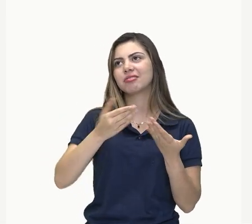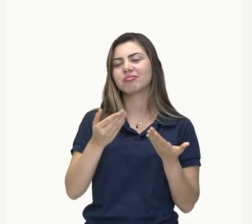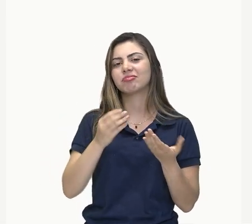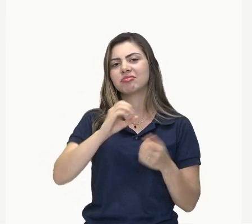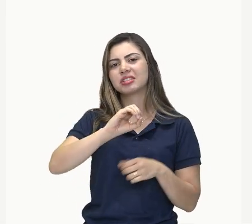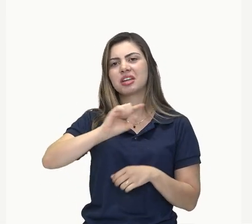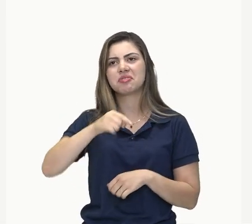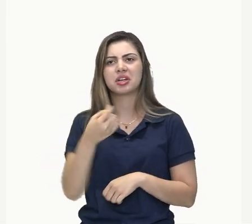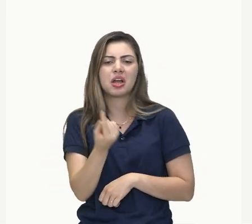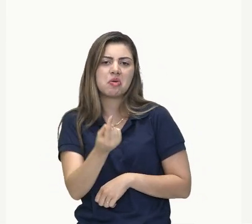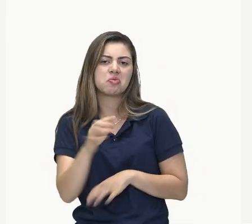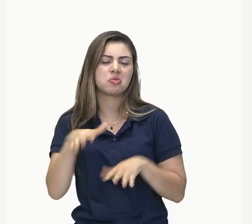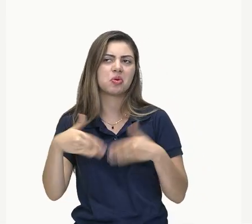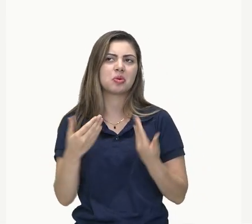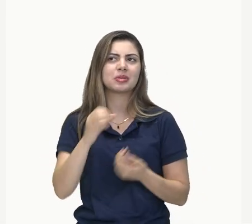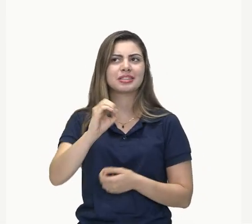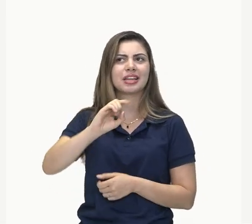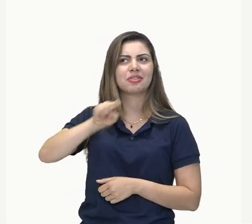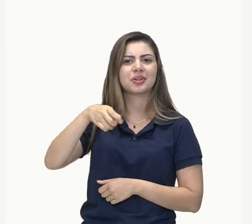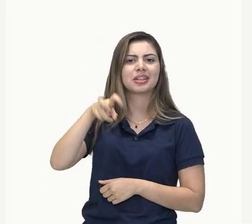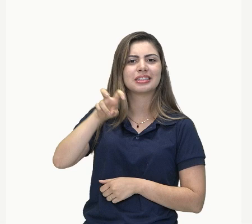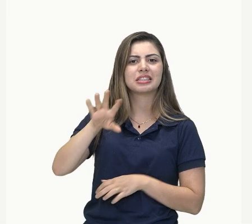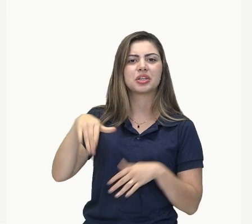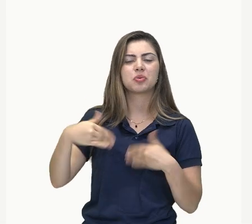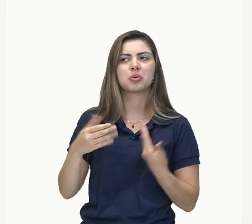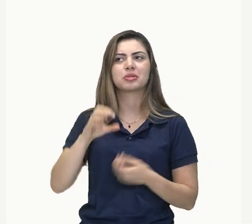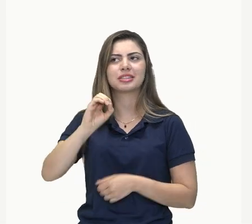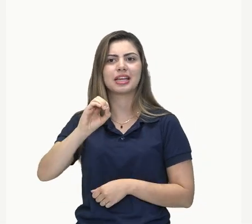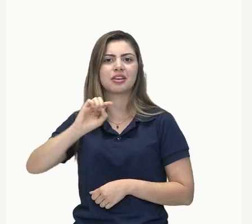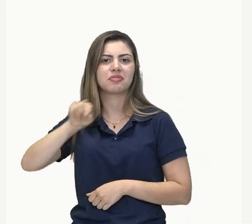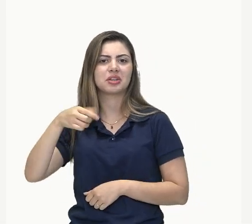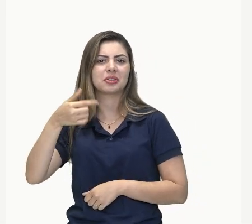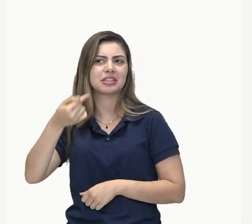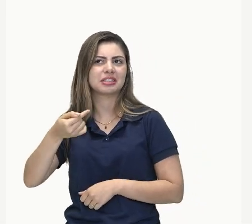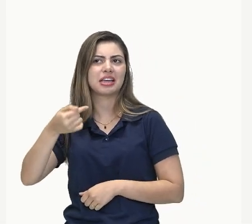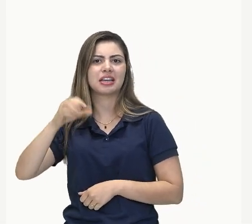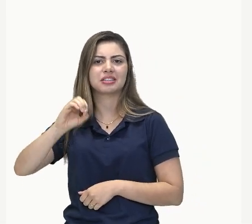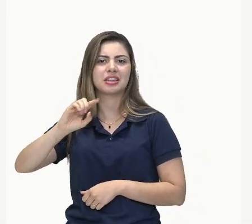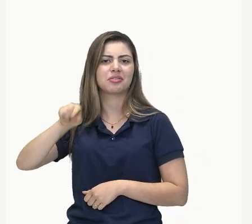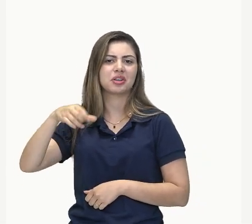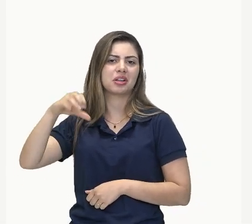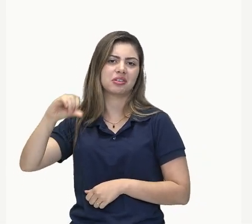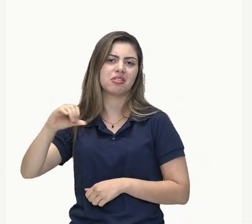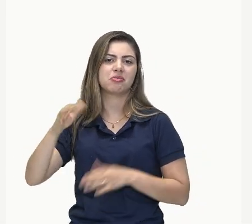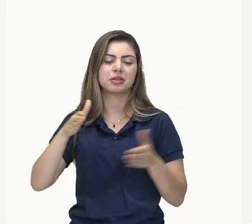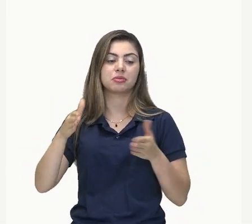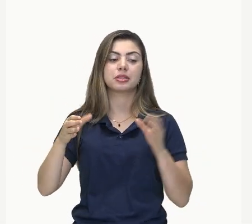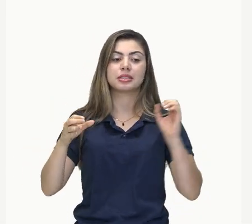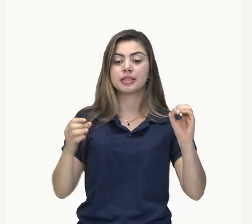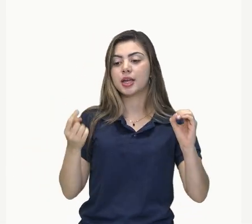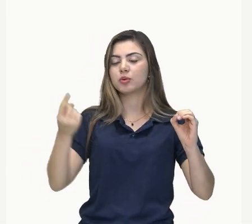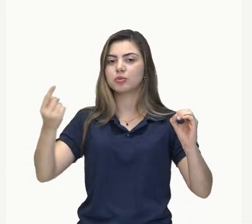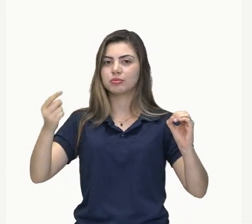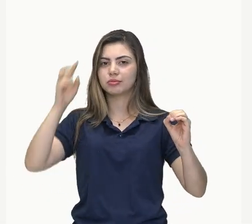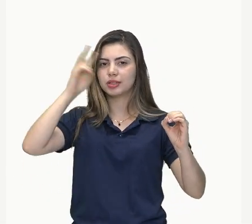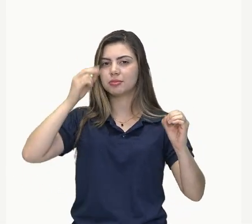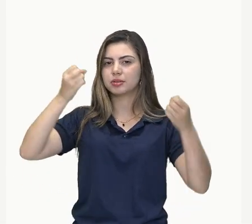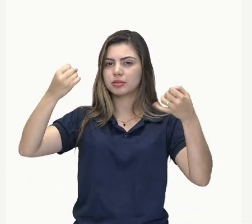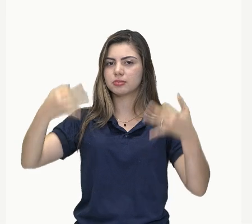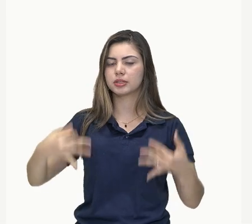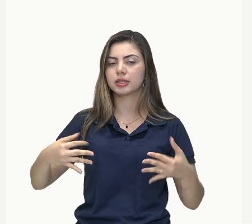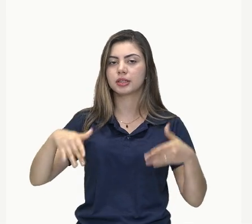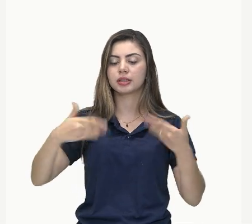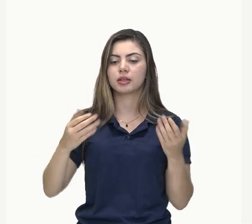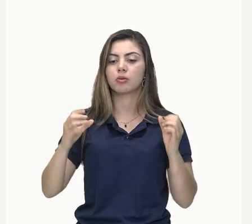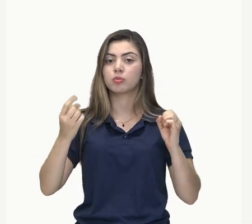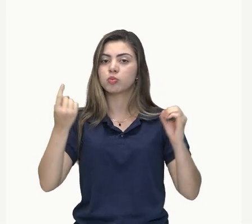0,1, 0,5, 0,7, 0,9, tá? Então, quanto mais próximo for esse valor